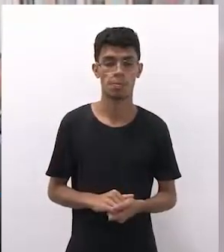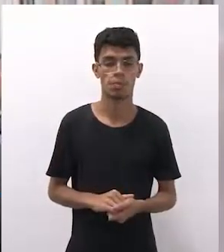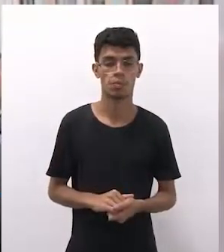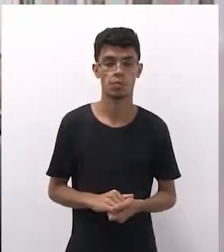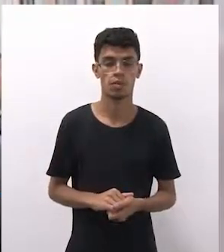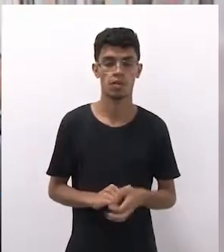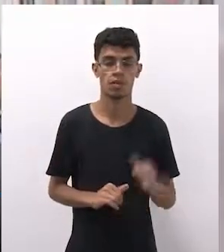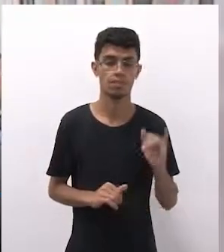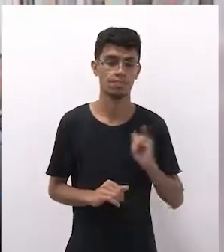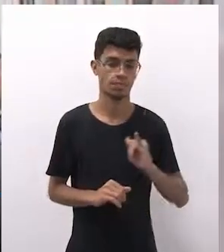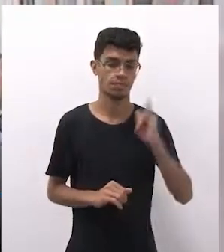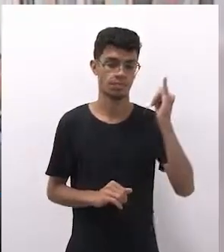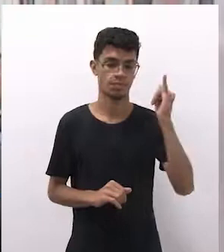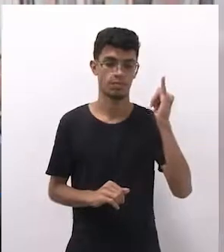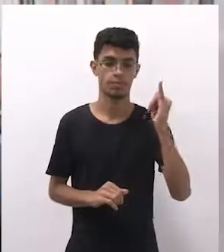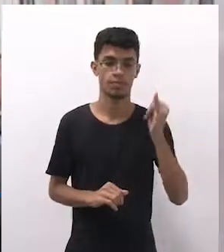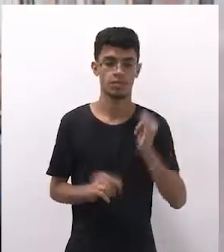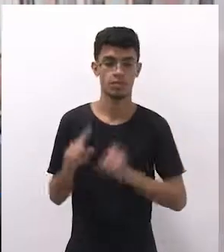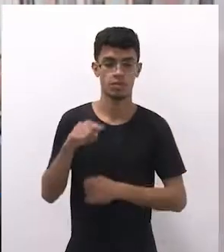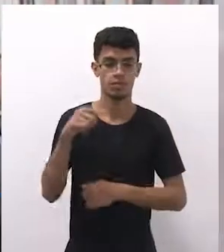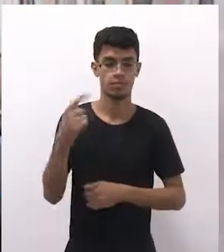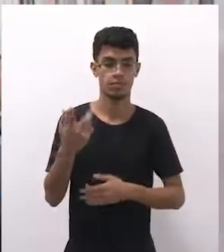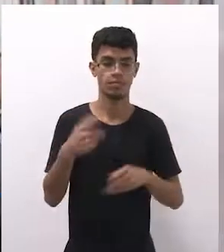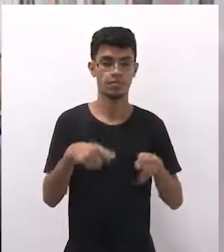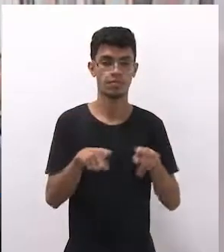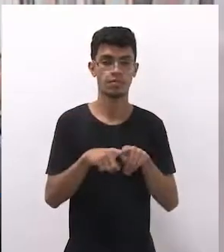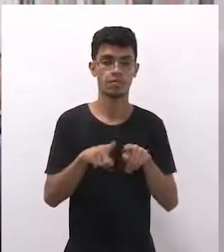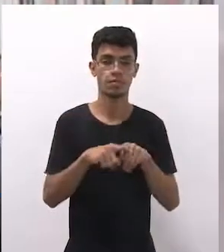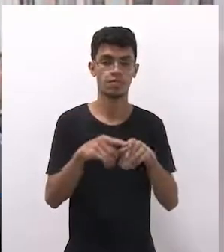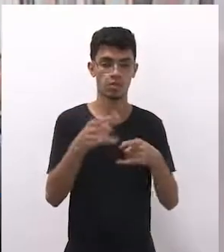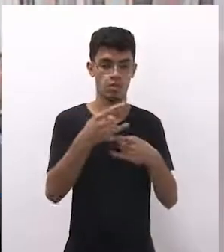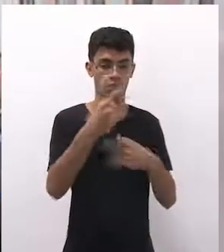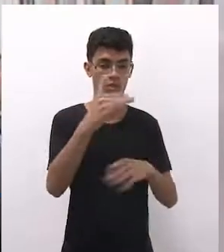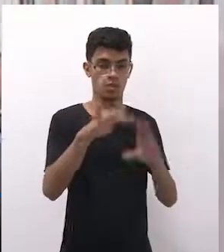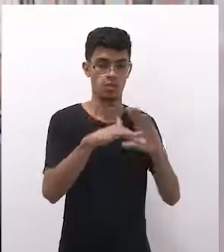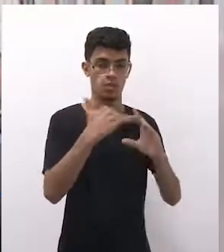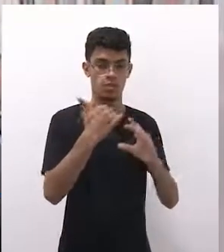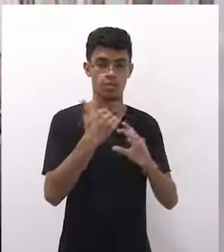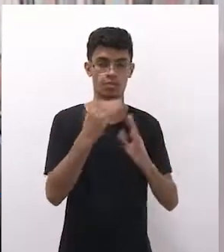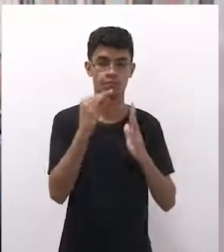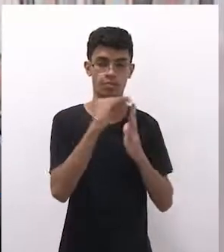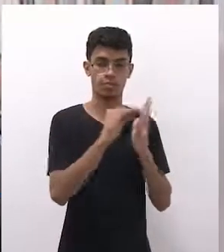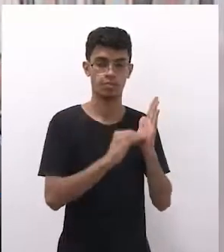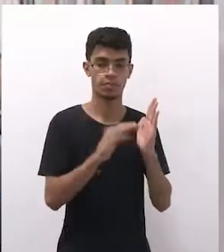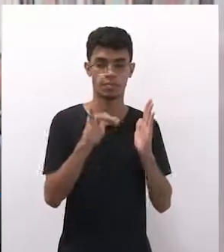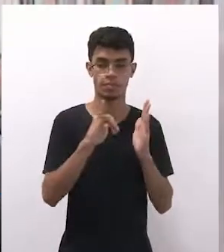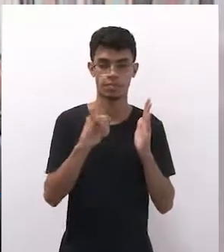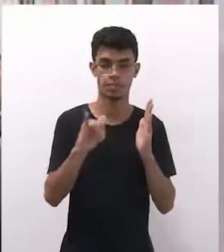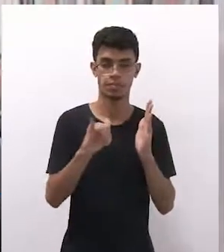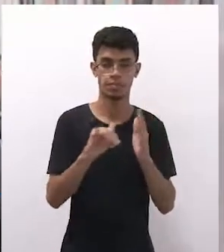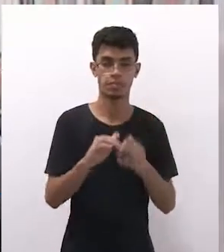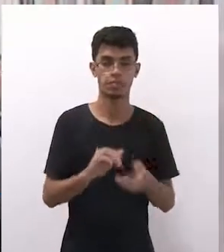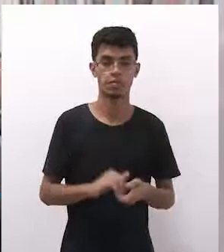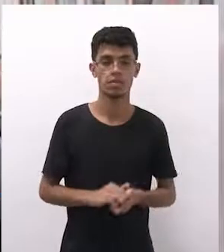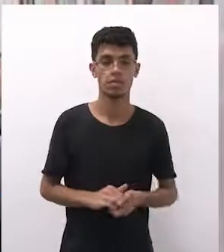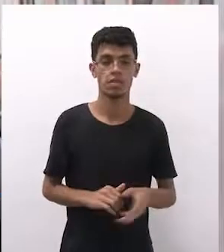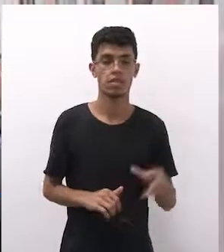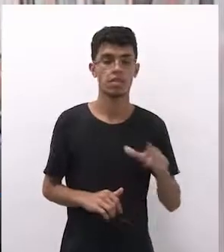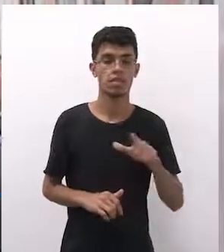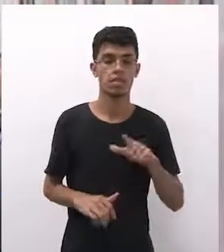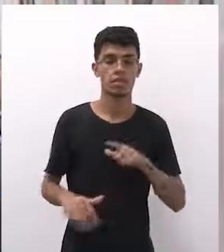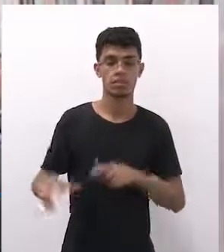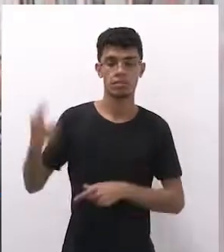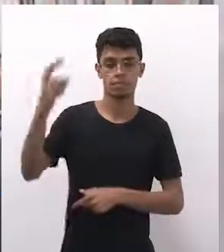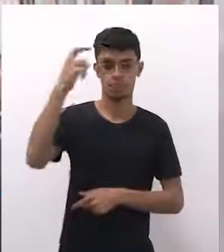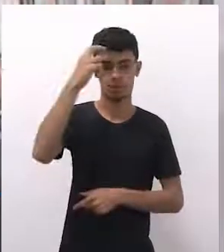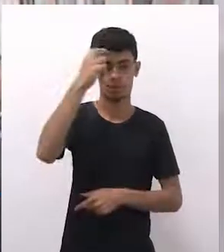foi importante. Uma outra questão também que apareceu por aqui, e eu também coloco, é que há uma cultura também, né? Embora a